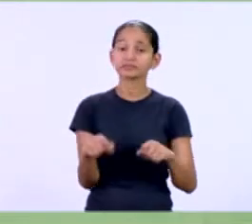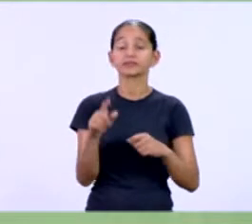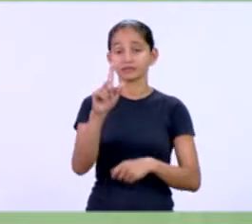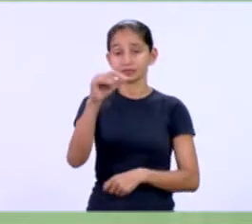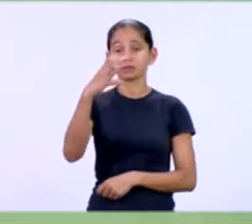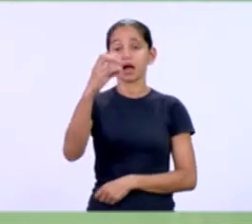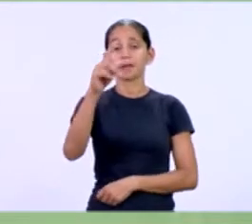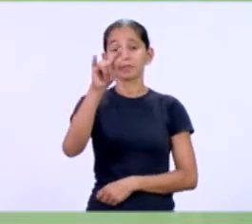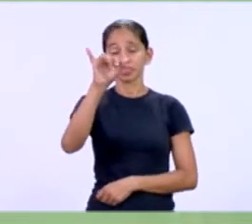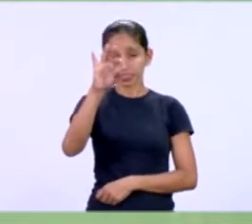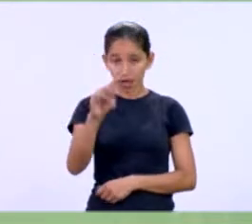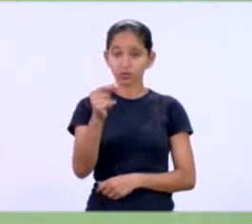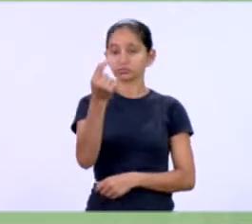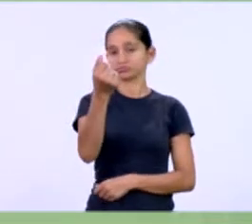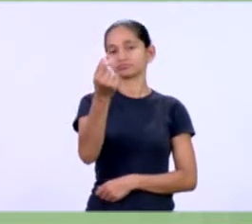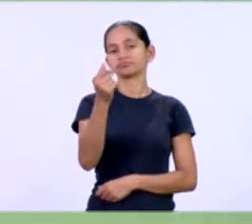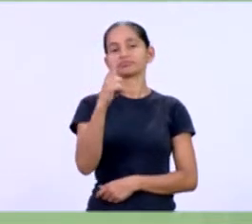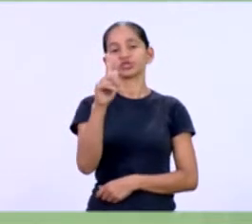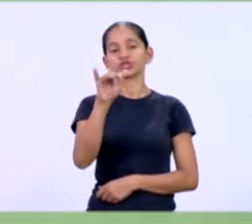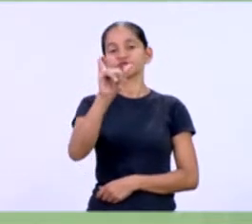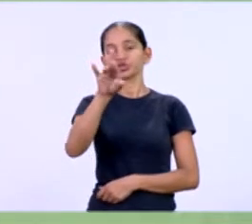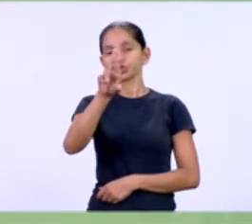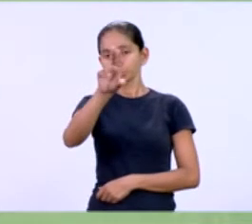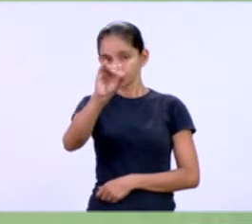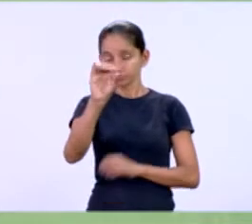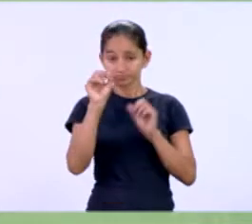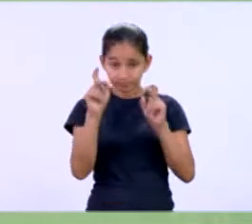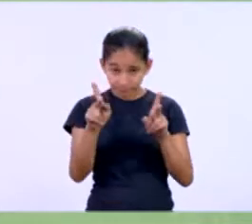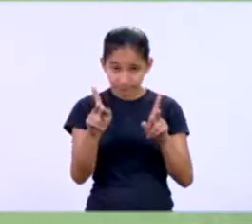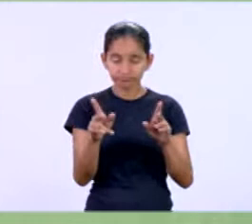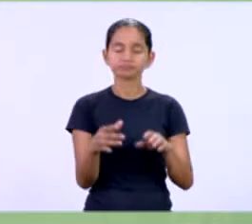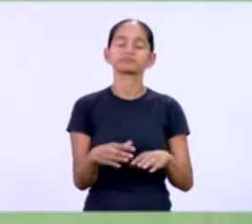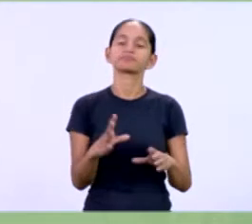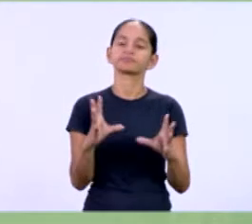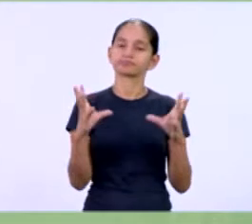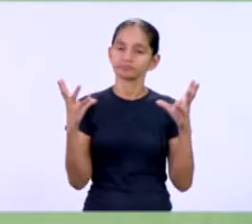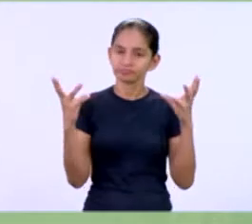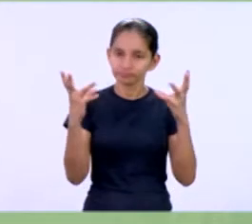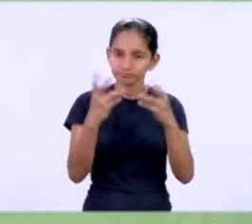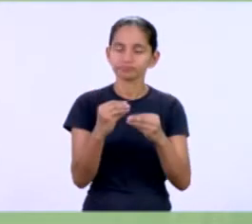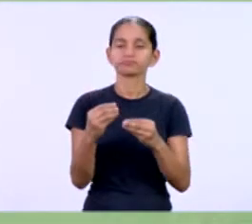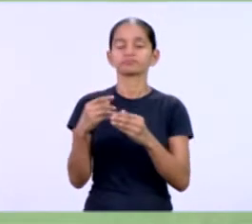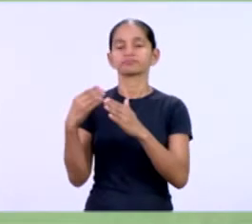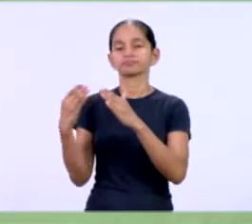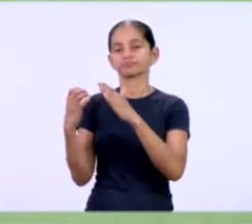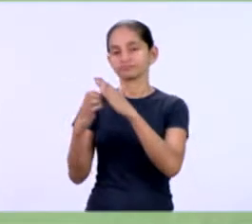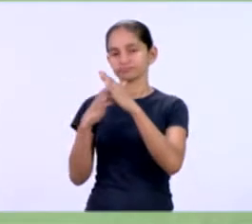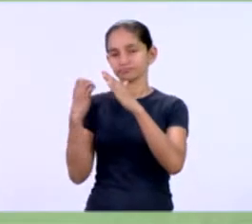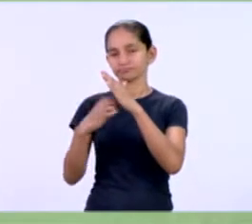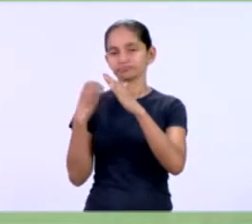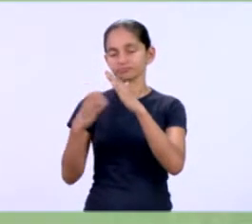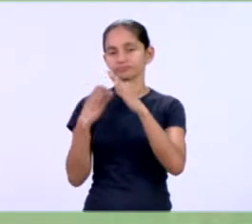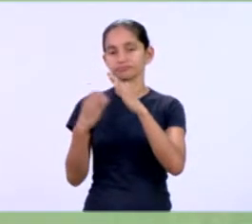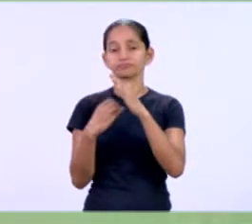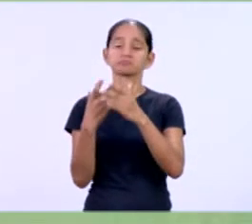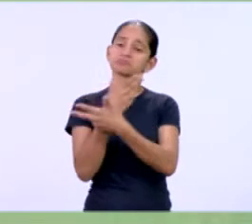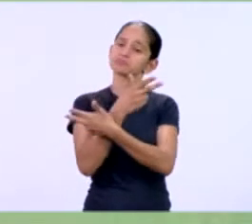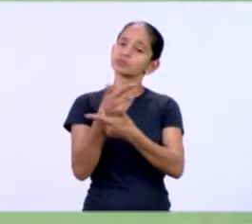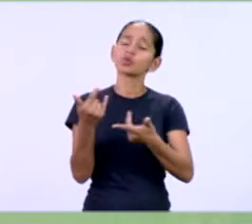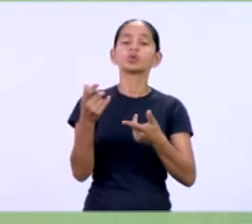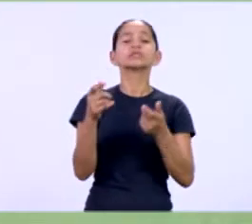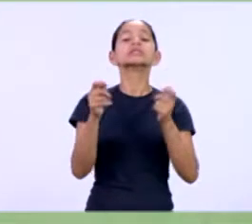giro. Vamos lá. Toda empresa que mantém estoque de